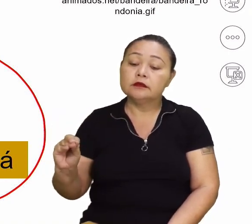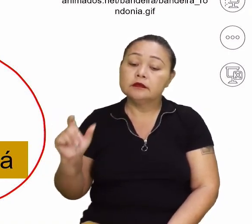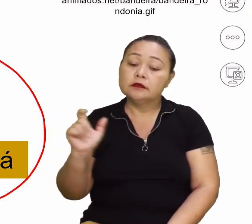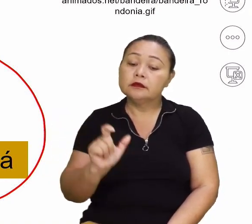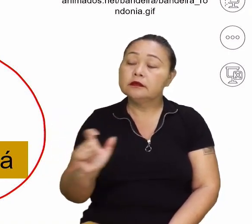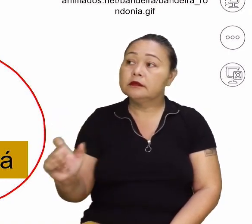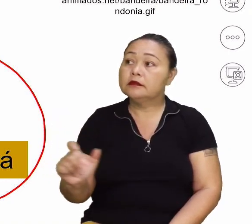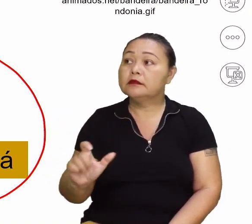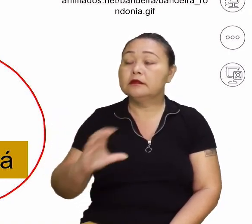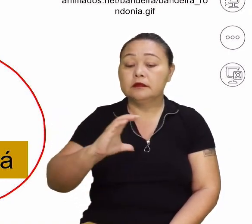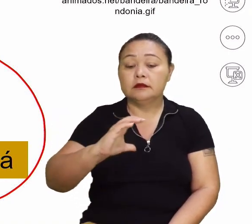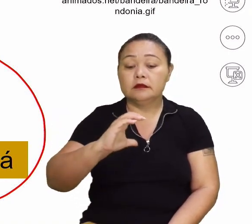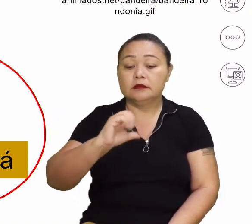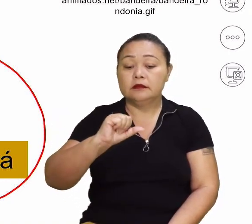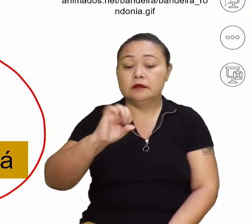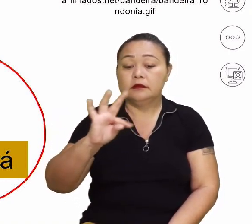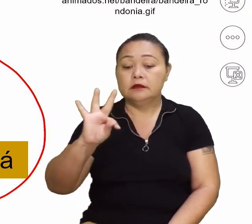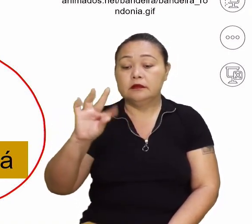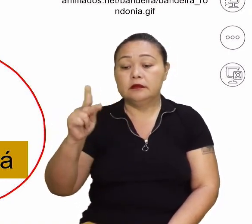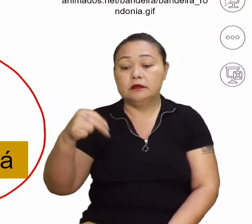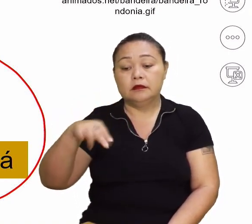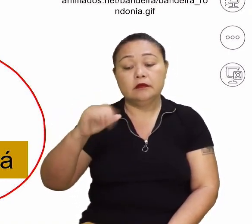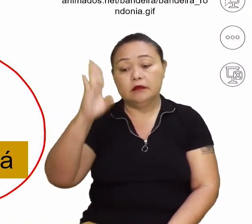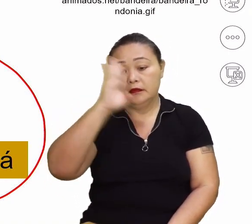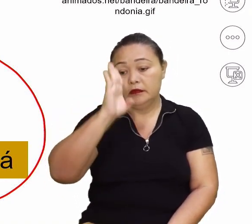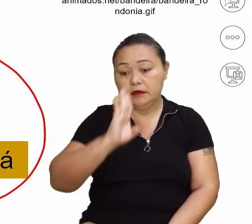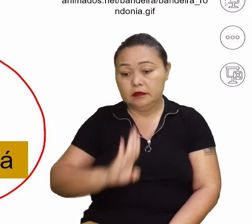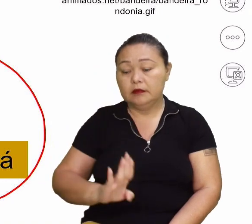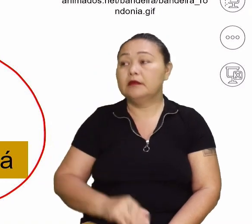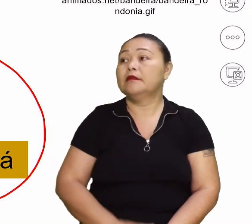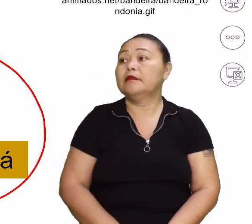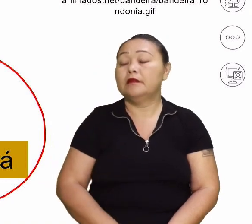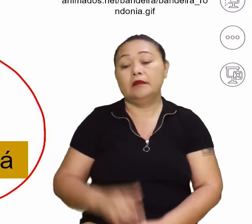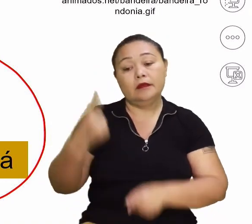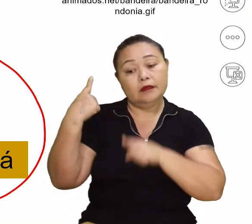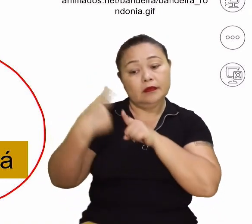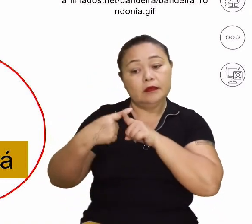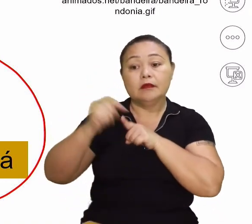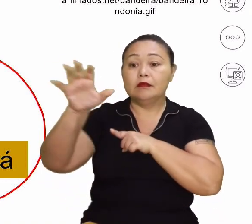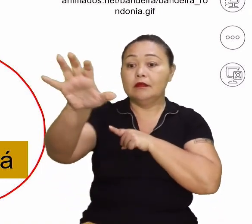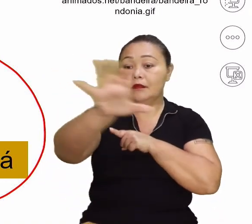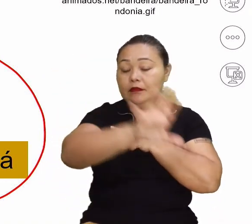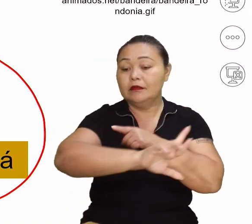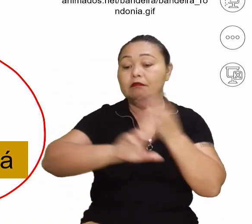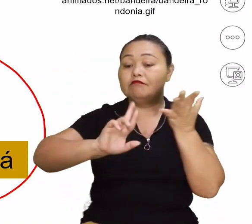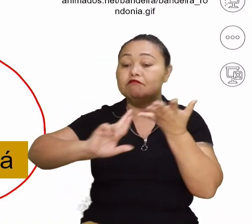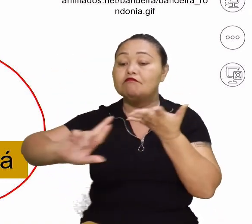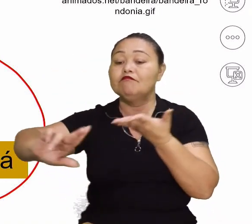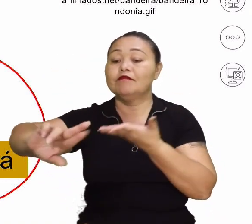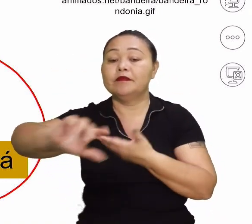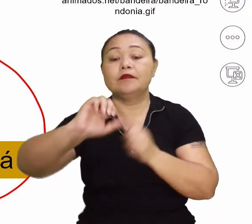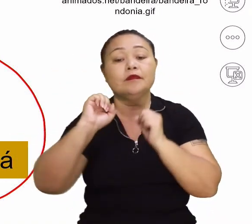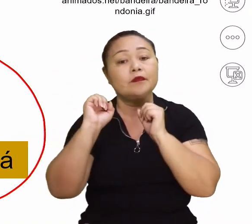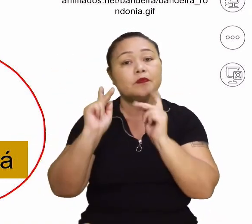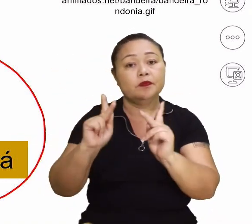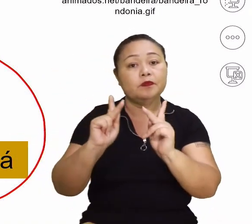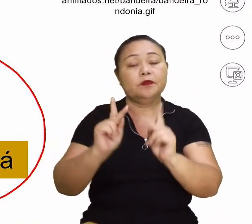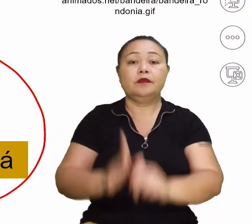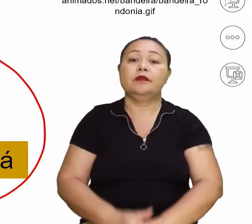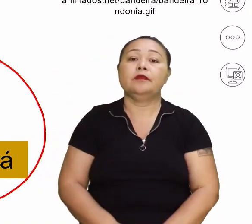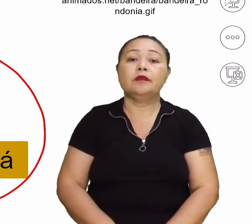seja utilizado castanha do Brasil, ok? Porque ela está em vários lugares, ok,